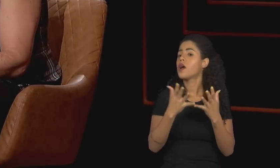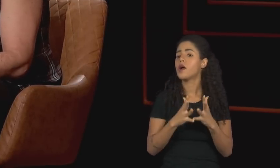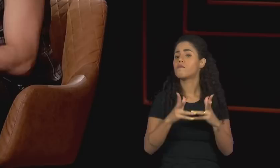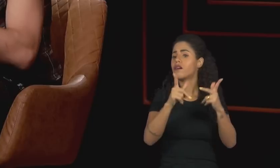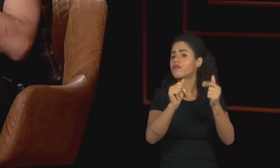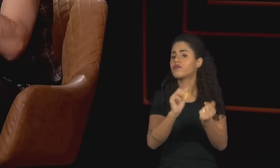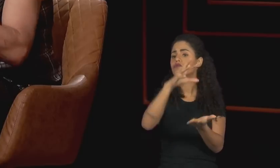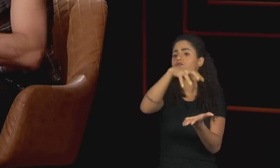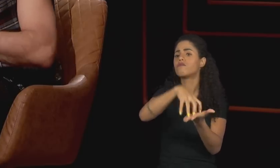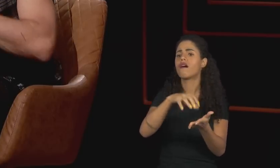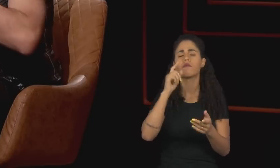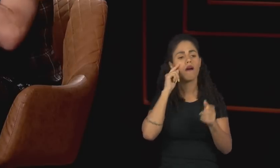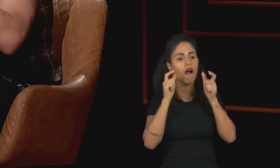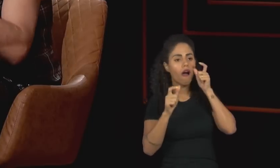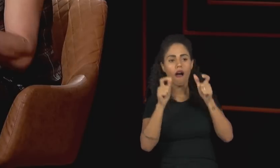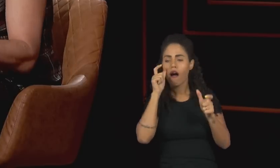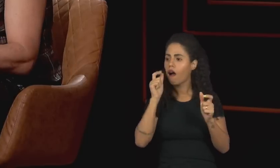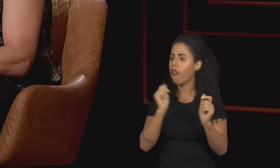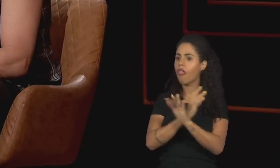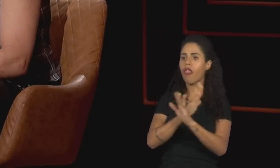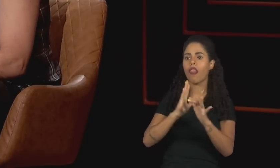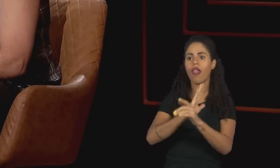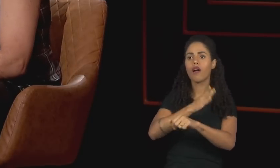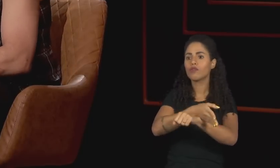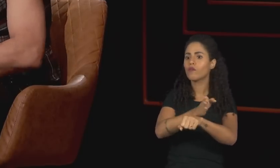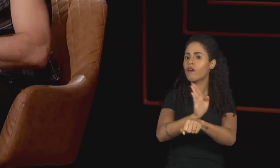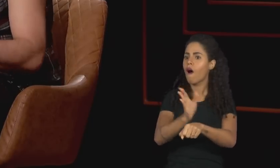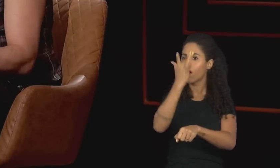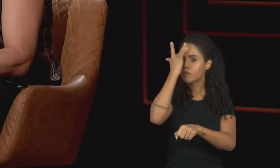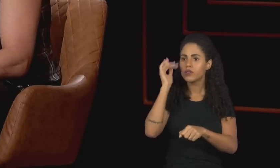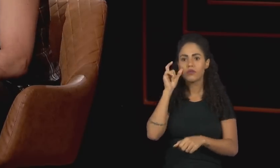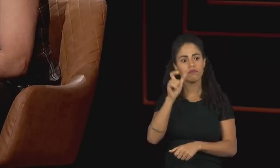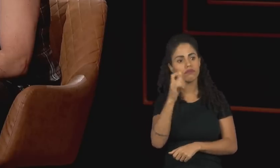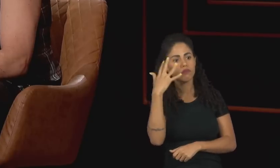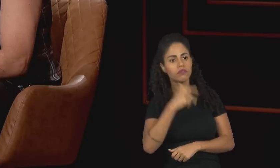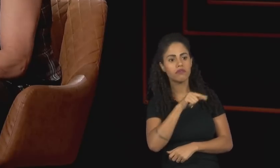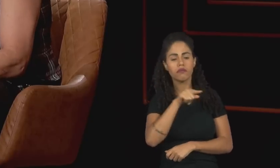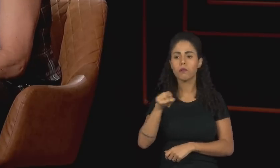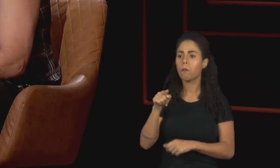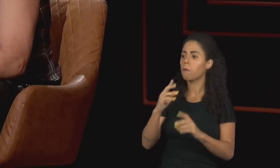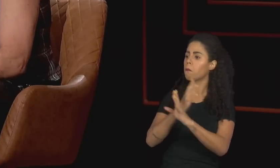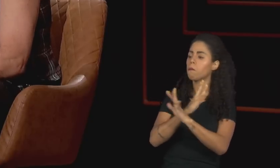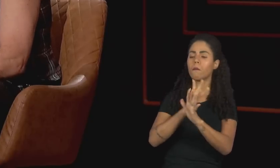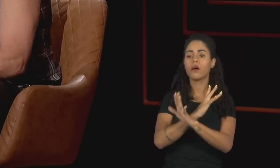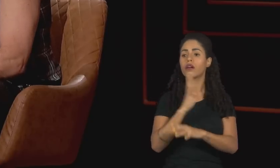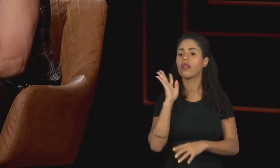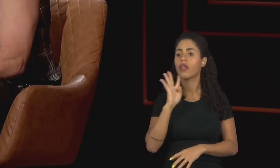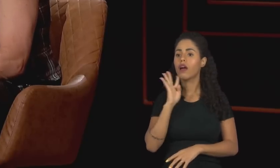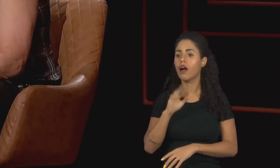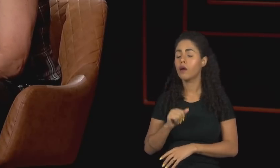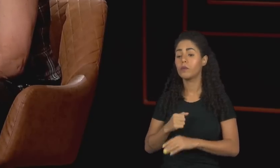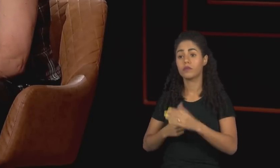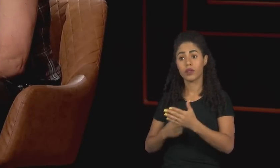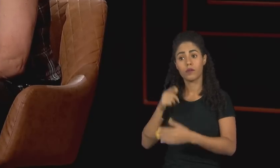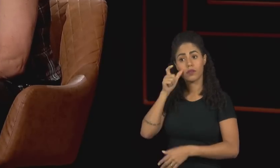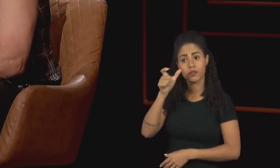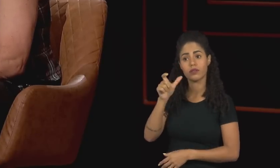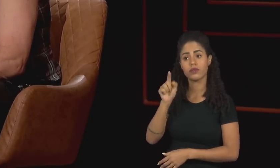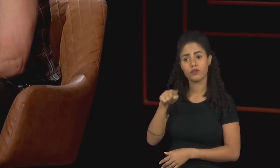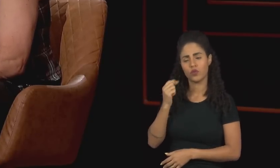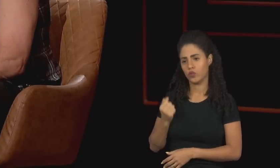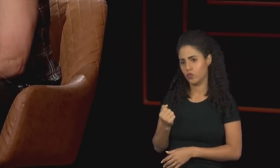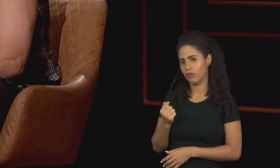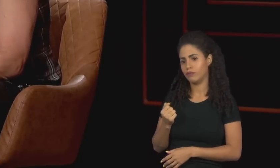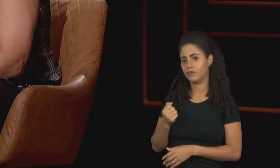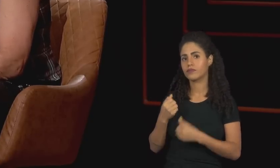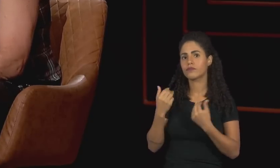centro. Você vê pessoas interessantes passando o tempo inteiro, sabe? Pessoas bonitas, sabe? Legais, né? E é muito interessante isso, eu